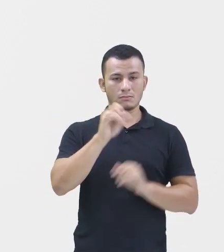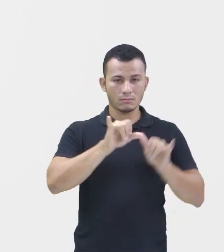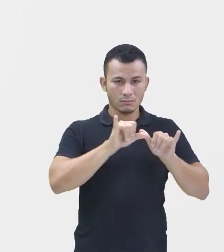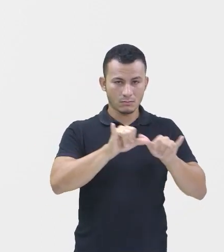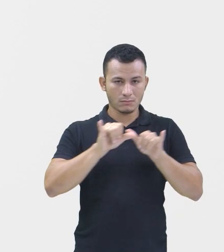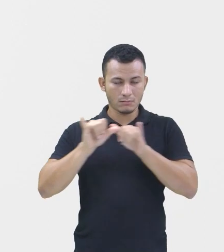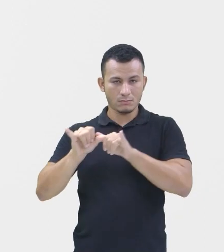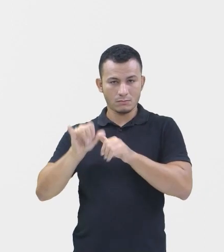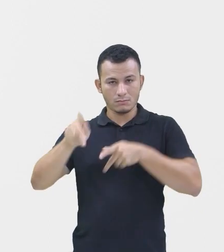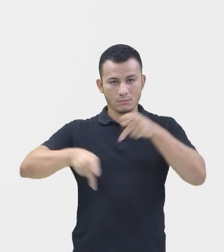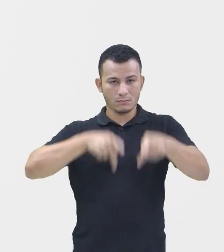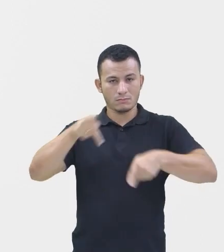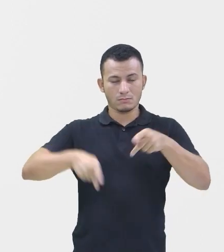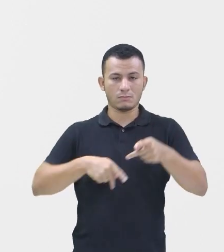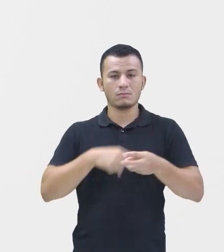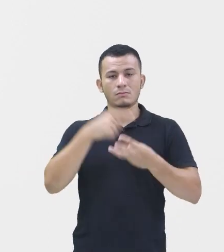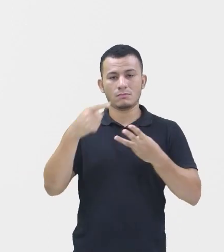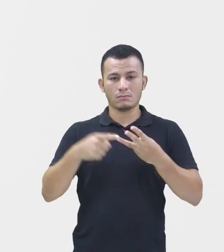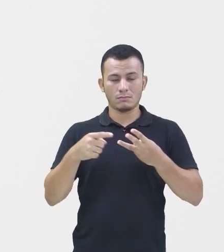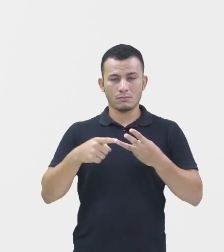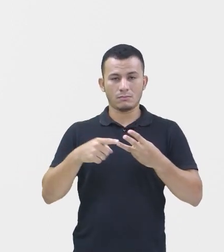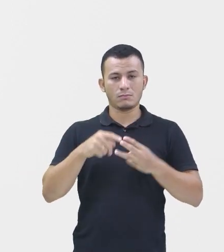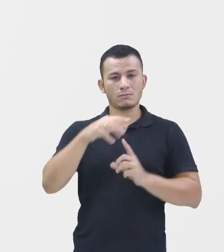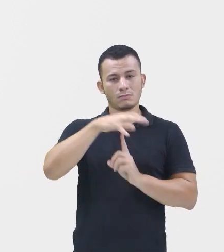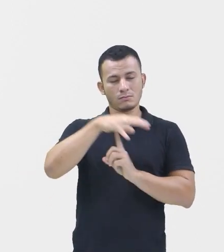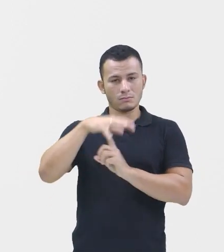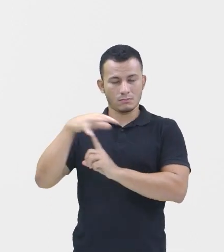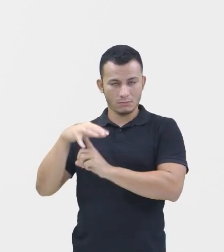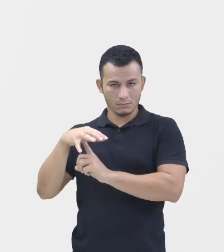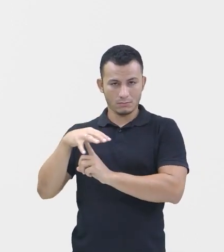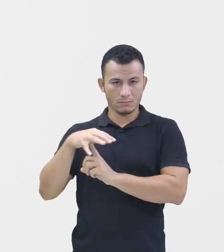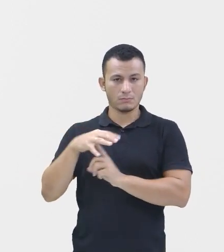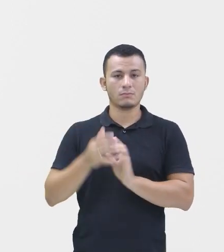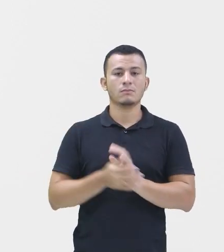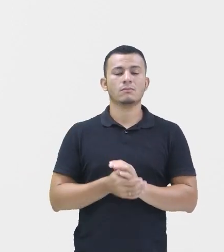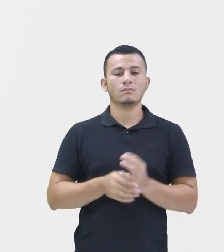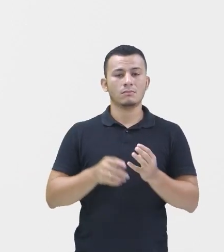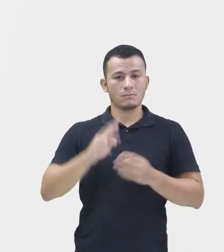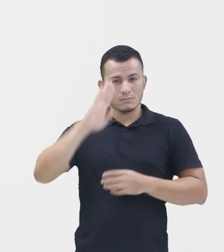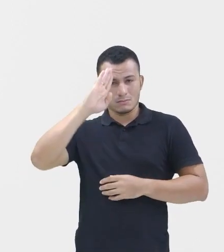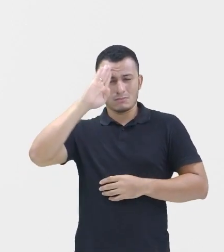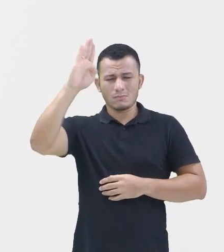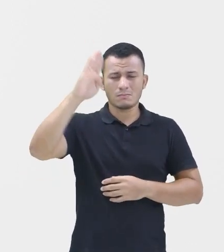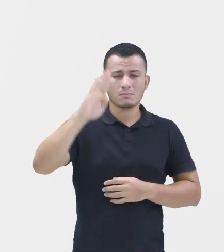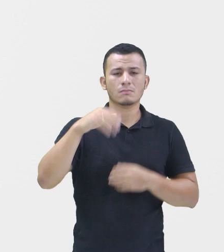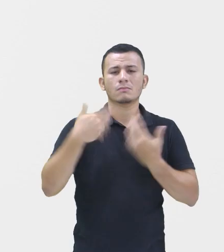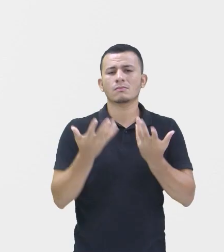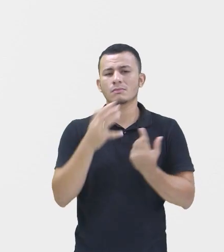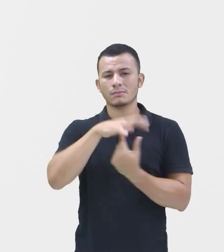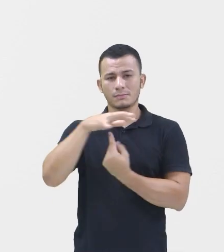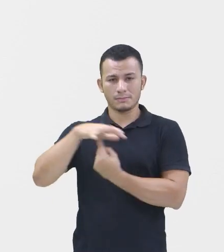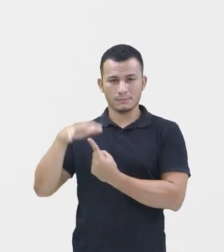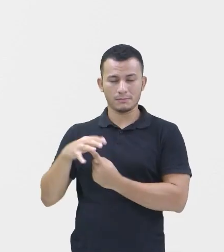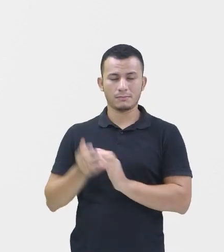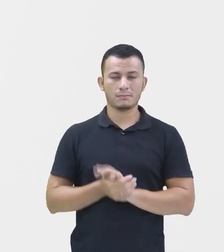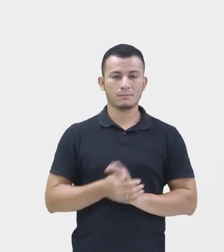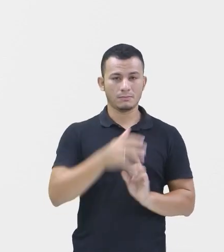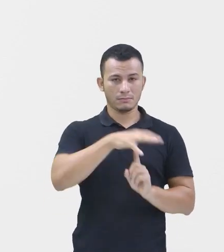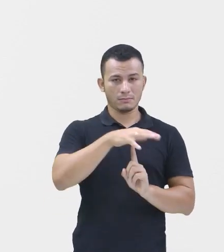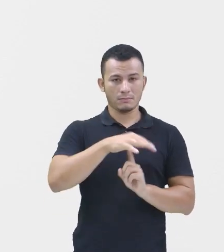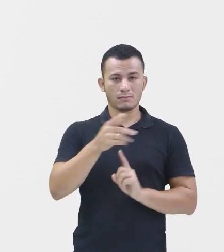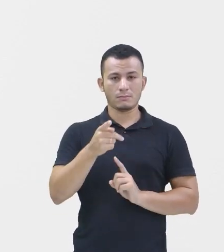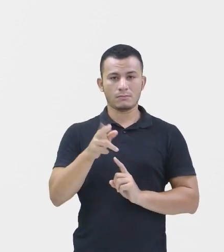mercados populares, 2 feiras volantes. As principais feiras da cidade são a Feira